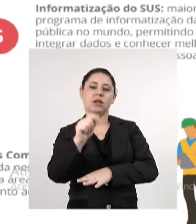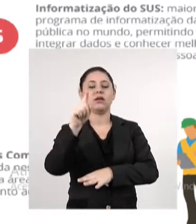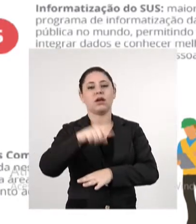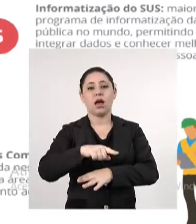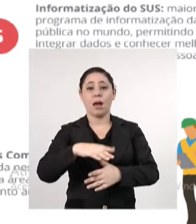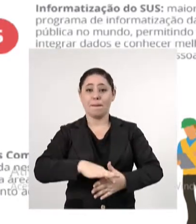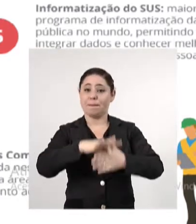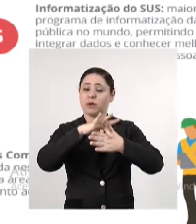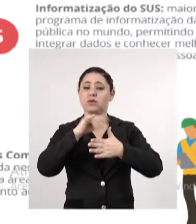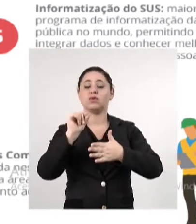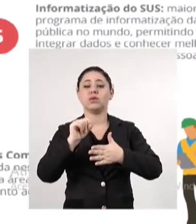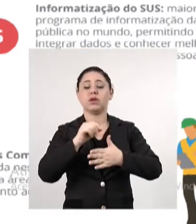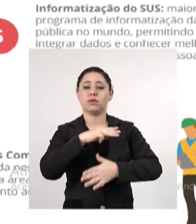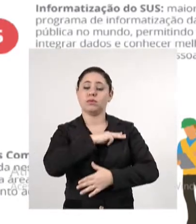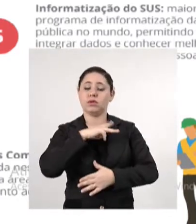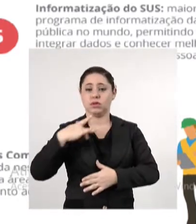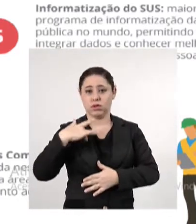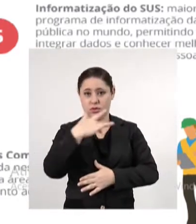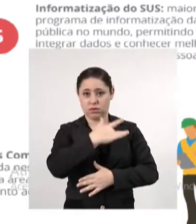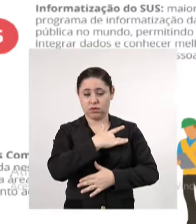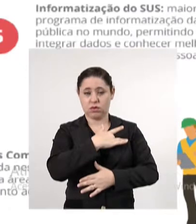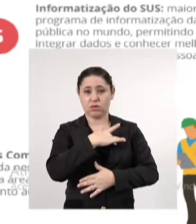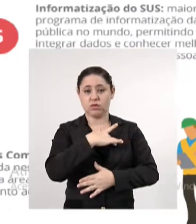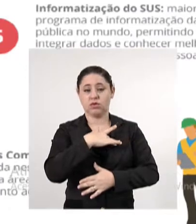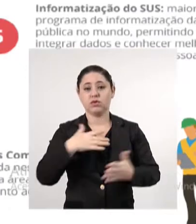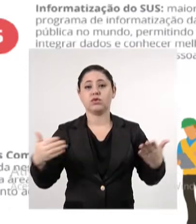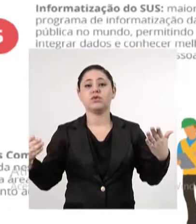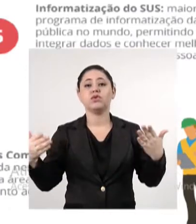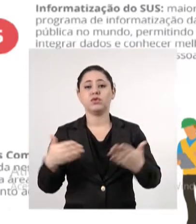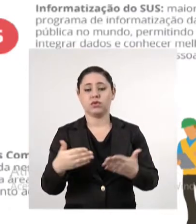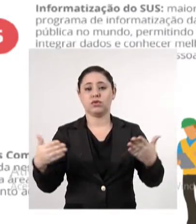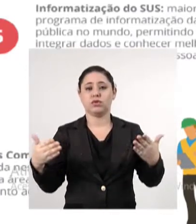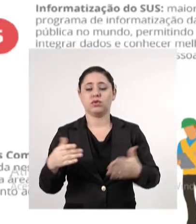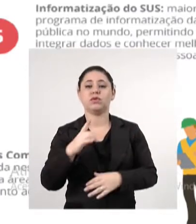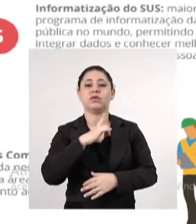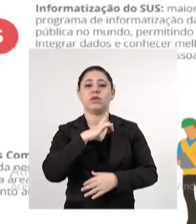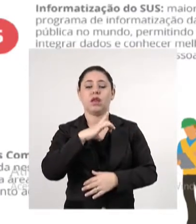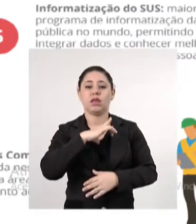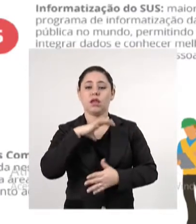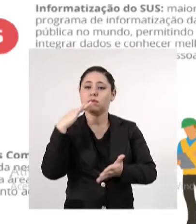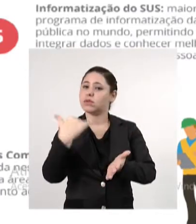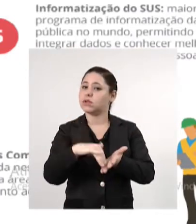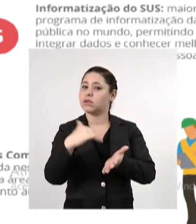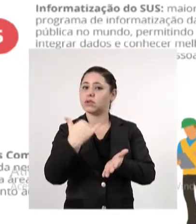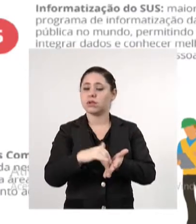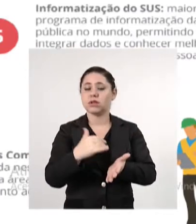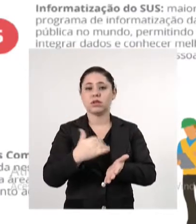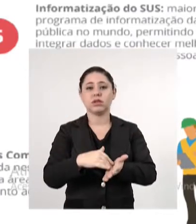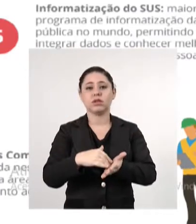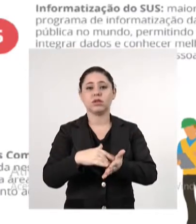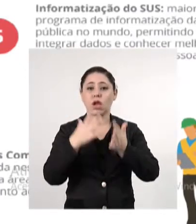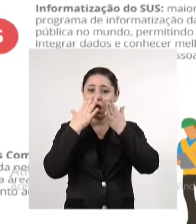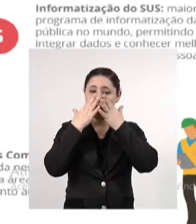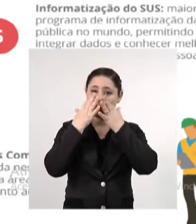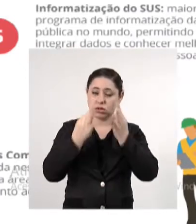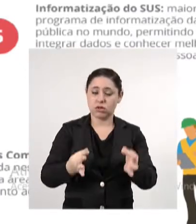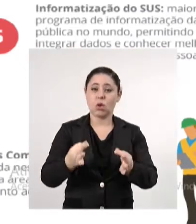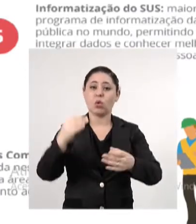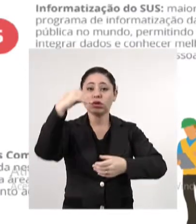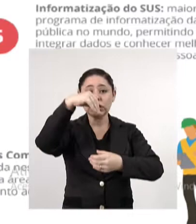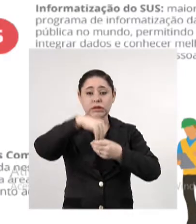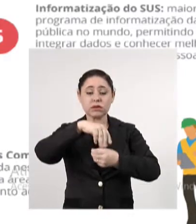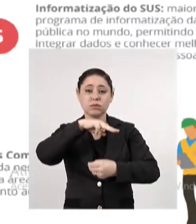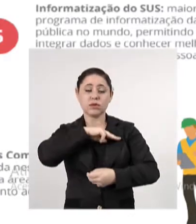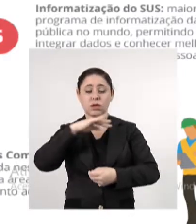uma prioridade para o Ministério da Saúde, tanto que hoje a gente tem uma secretaria de atenção primária no Ministério da